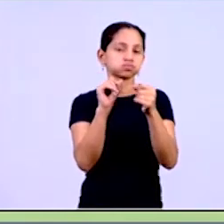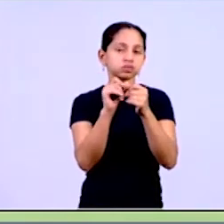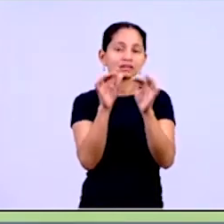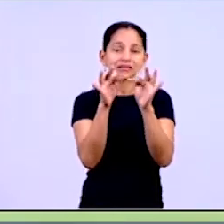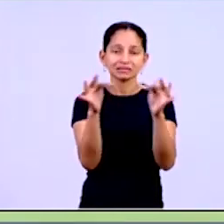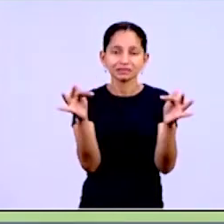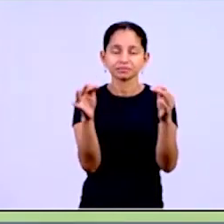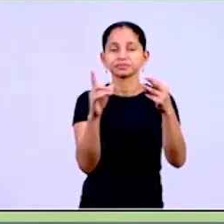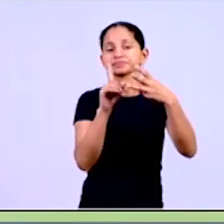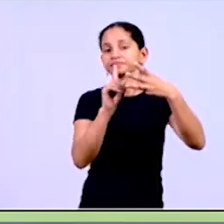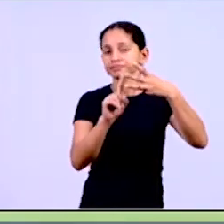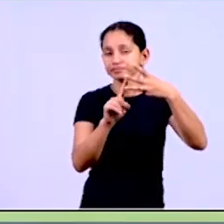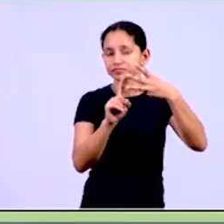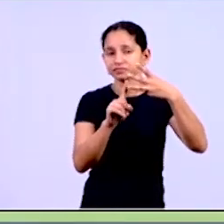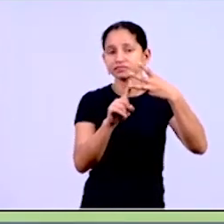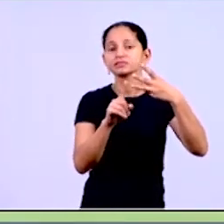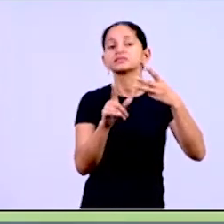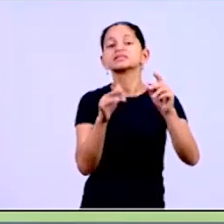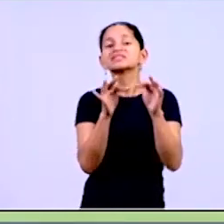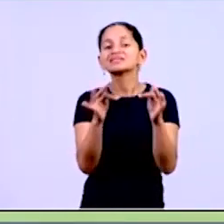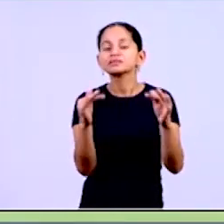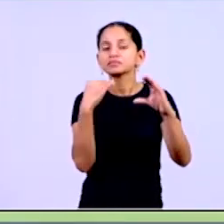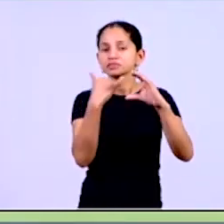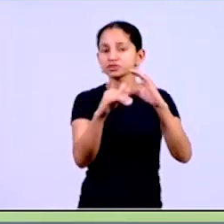POP-MAP, que é os e-mails, né?